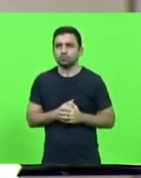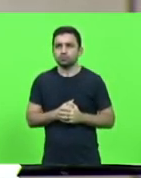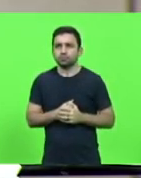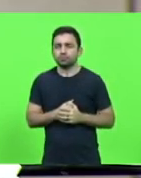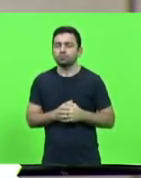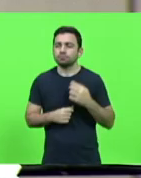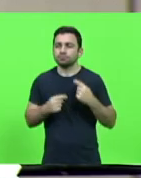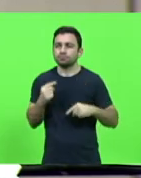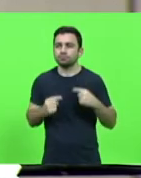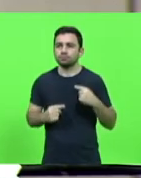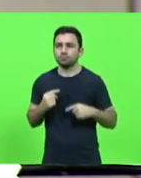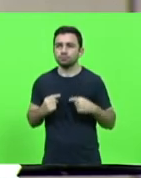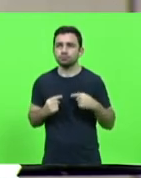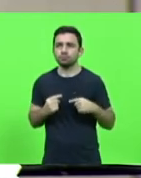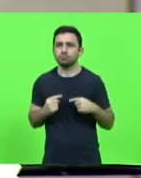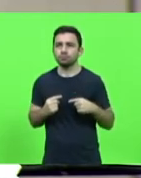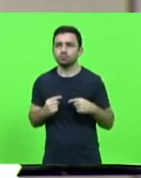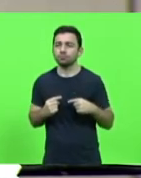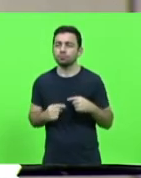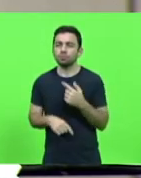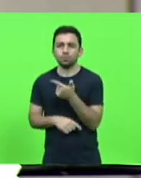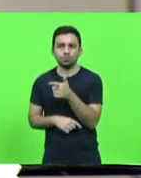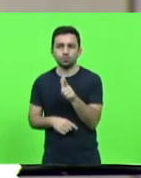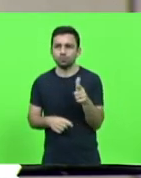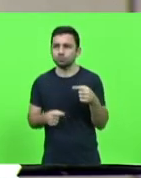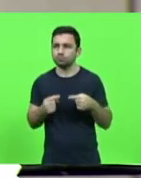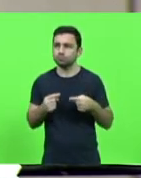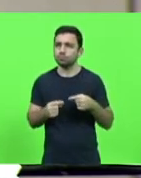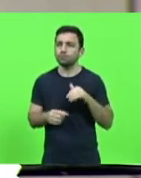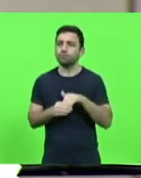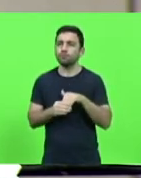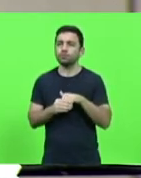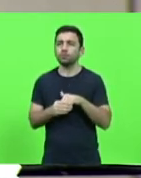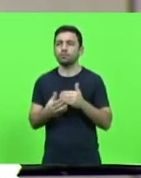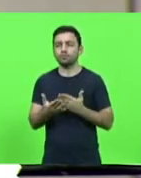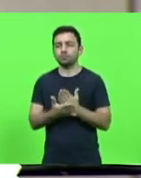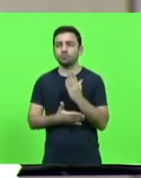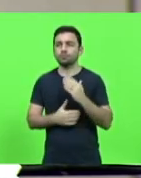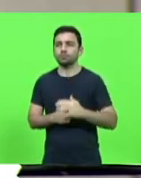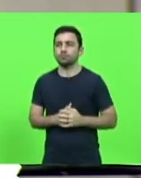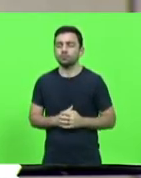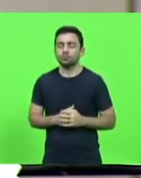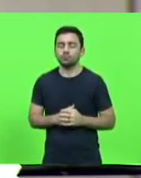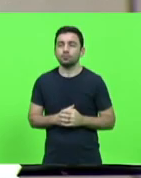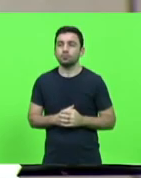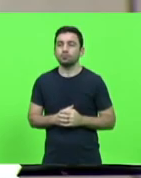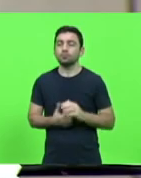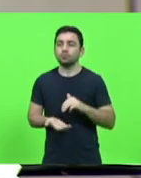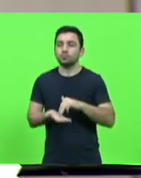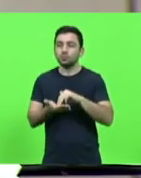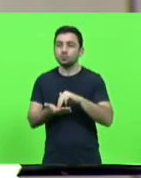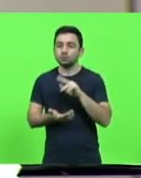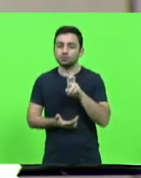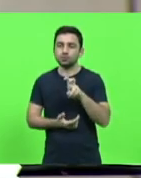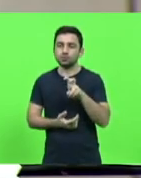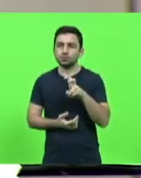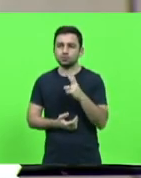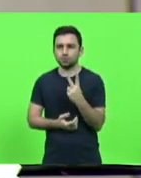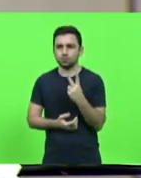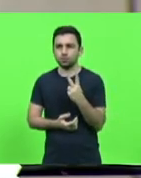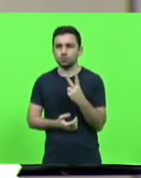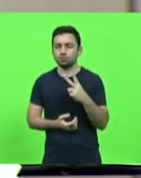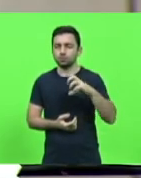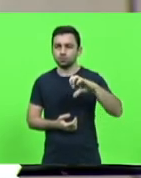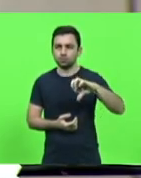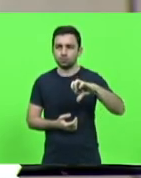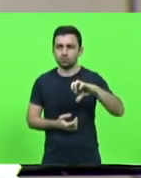discussão? Não havendo quem queira discutir, em votação, aprovado. Moção número 529, deputado